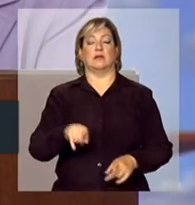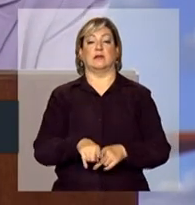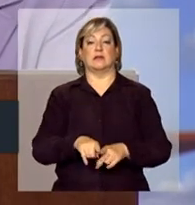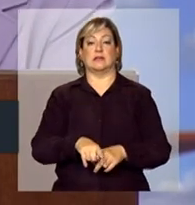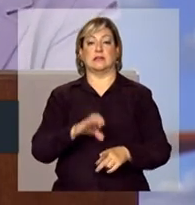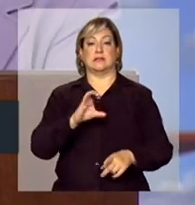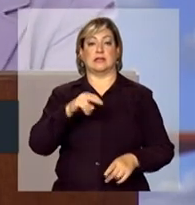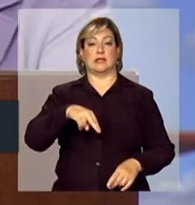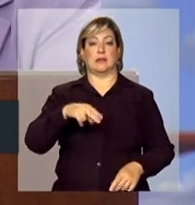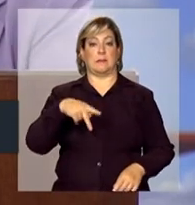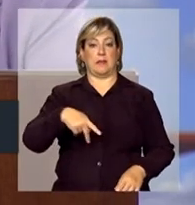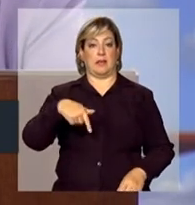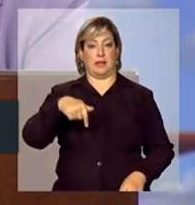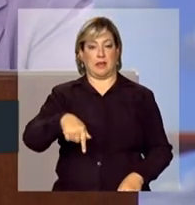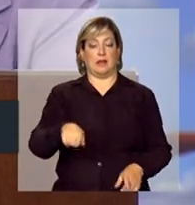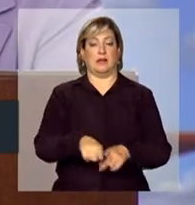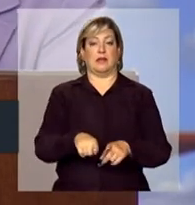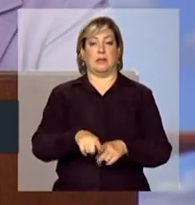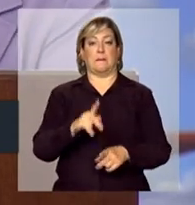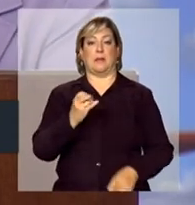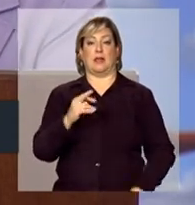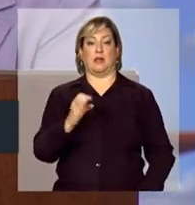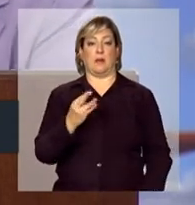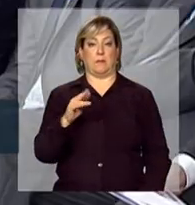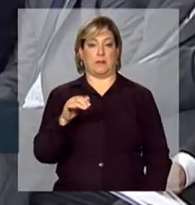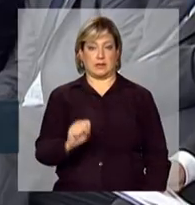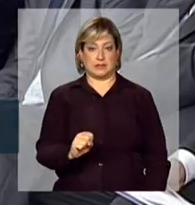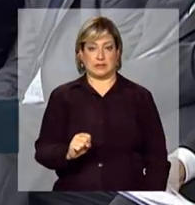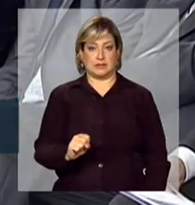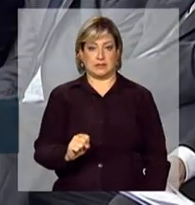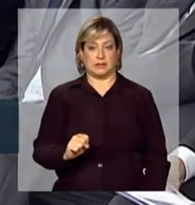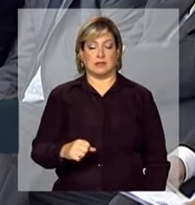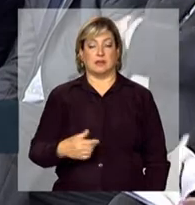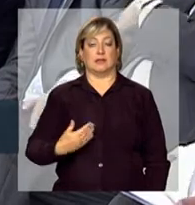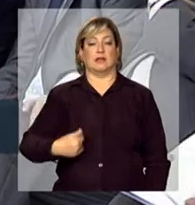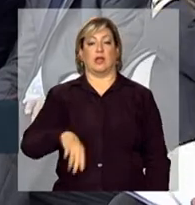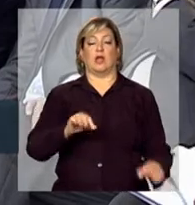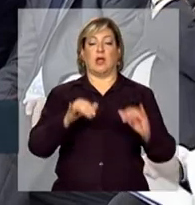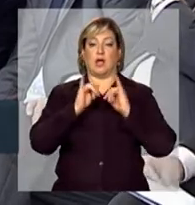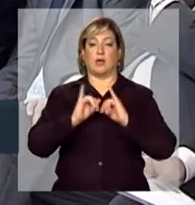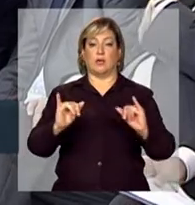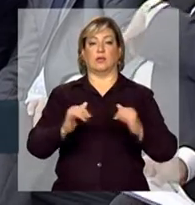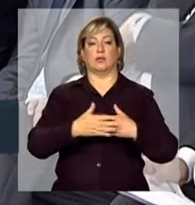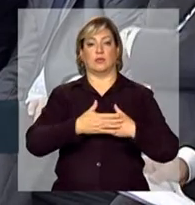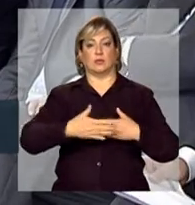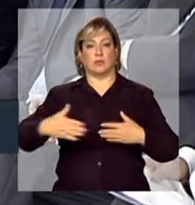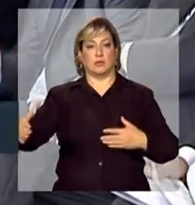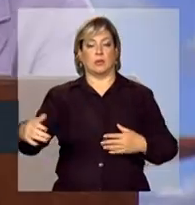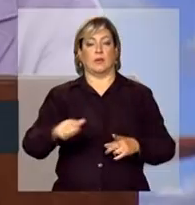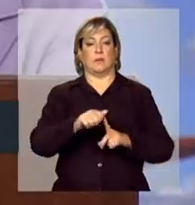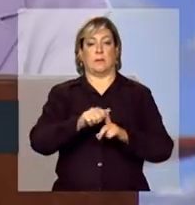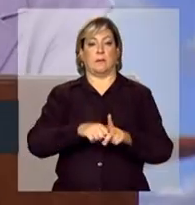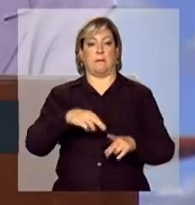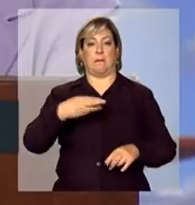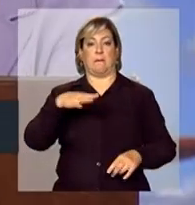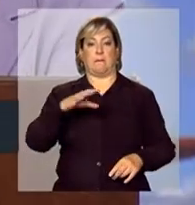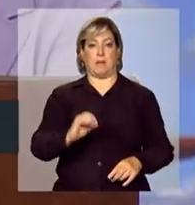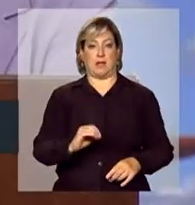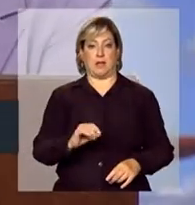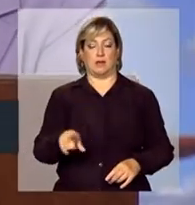CNPQ EA Petrobras e é anunciaremos ao longo do mês de março